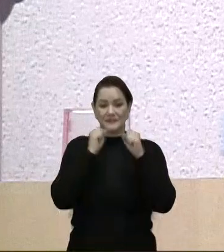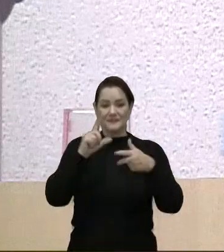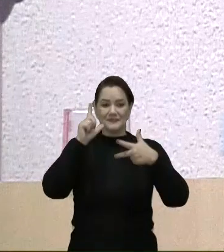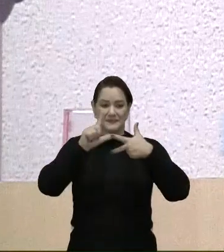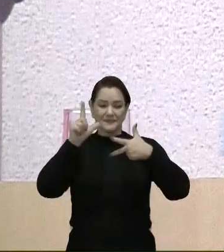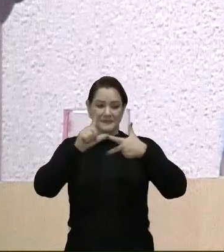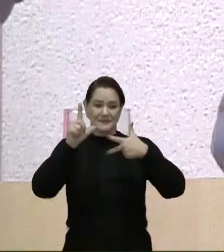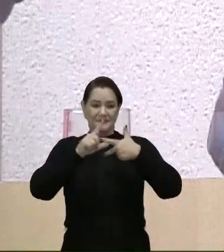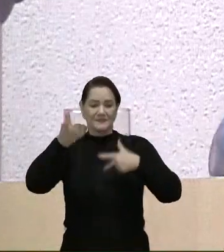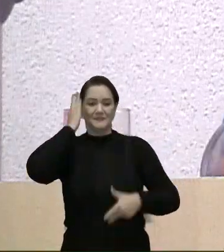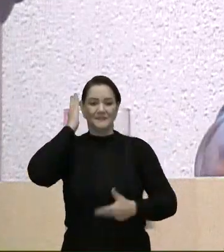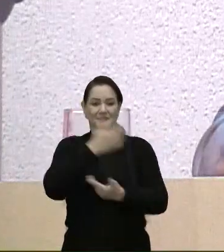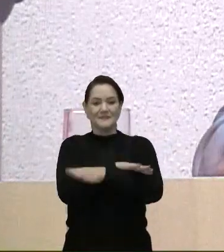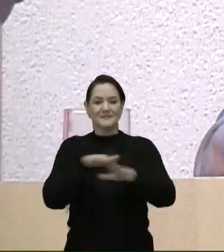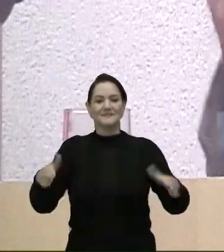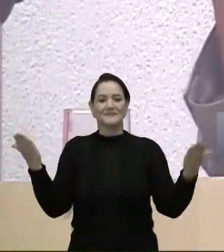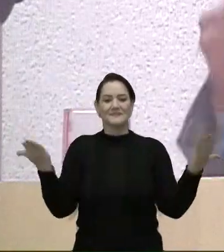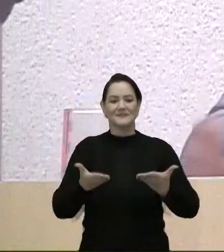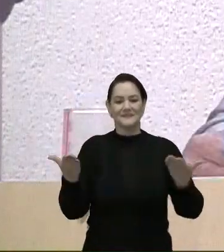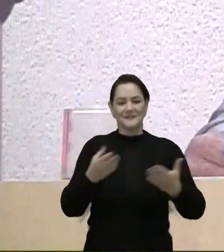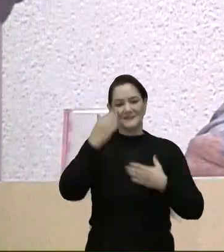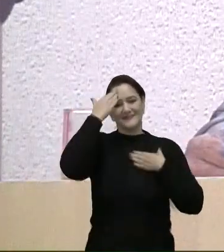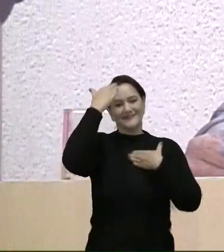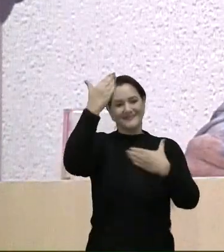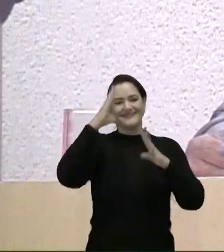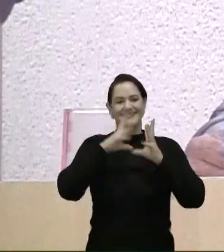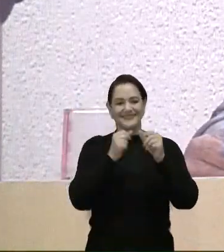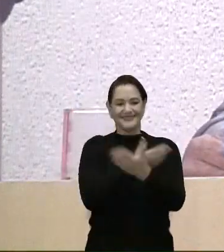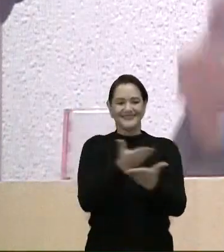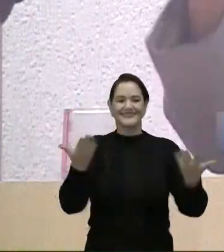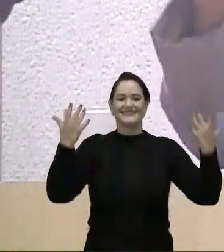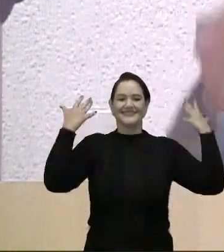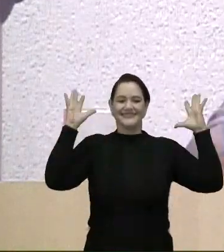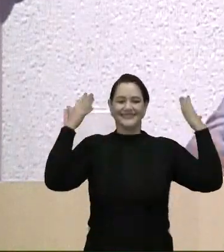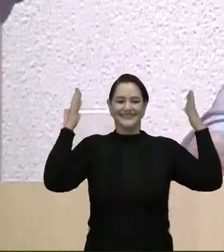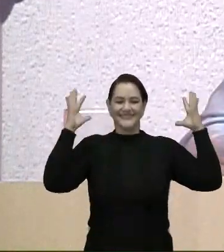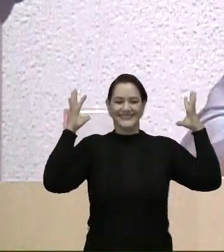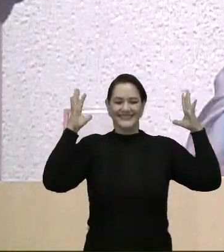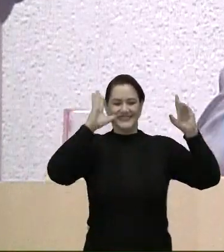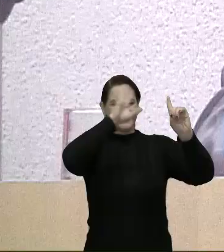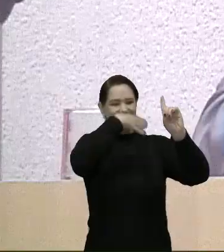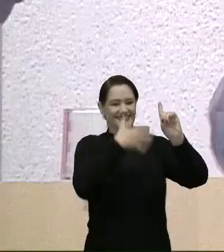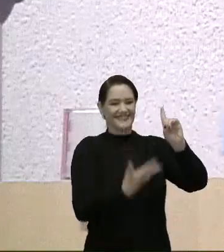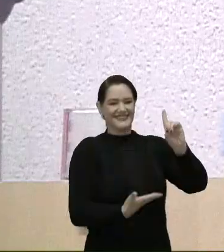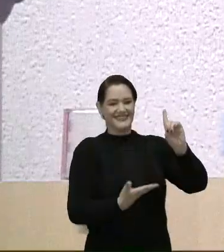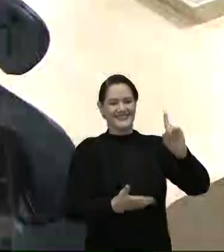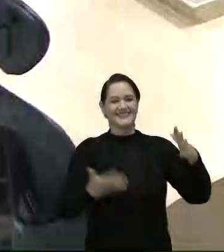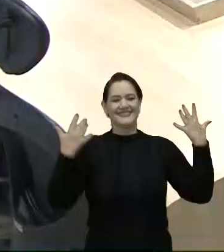taubatiano, declaramos encerrada a solenidade. Muito obrigado a todos vocês. Parabéns pela homenagem.